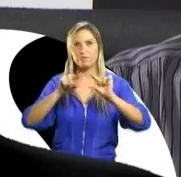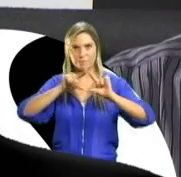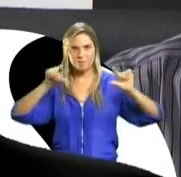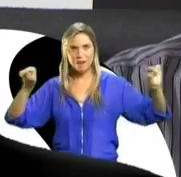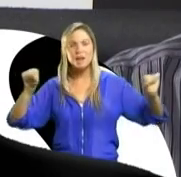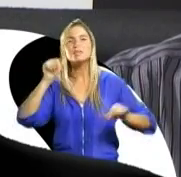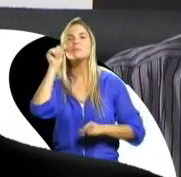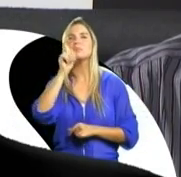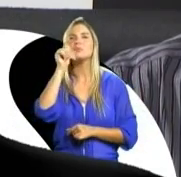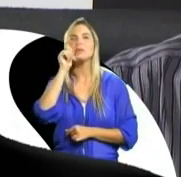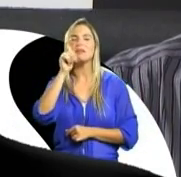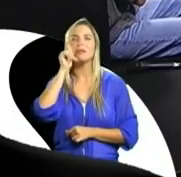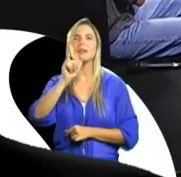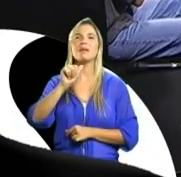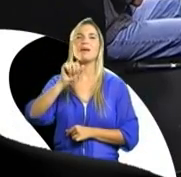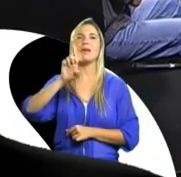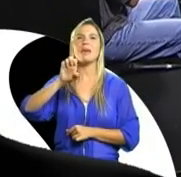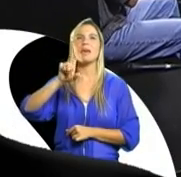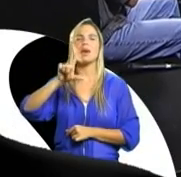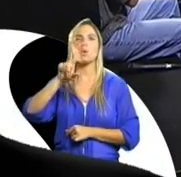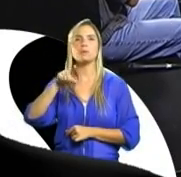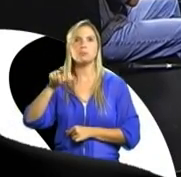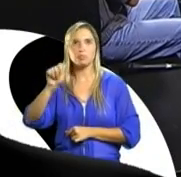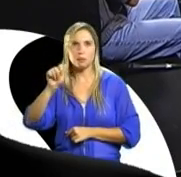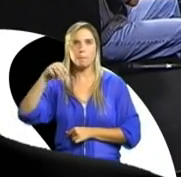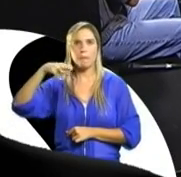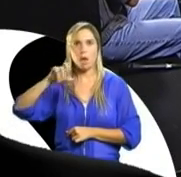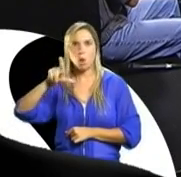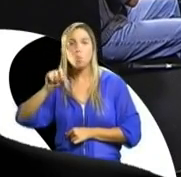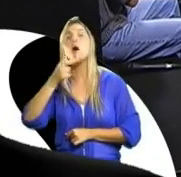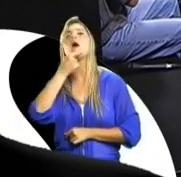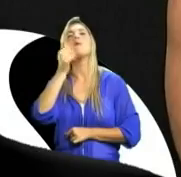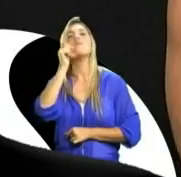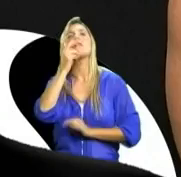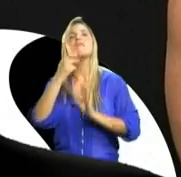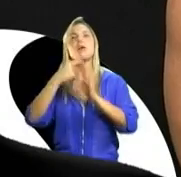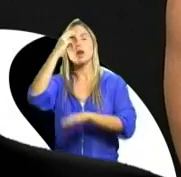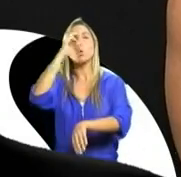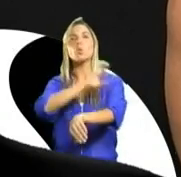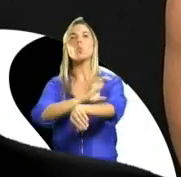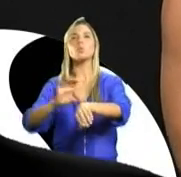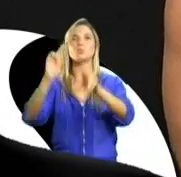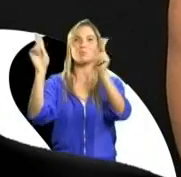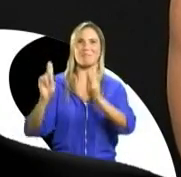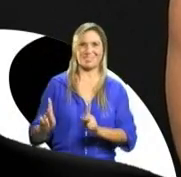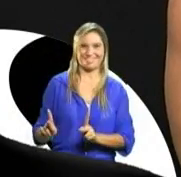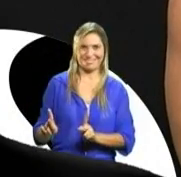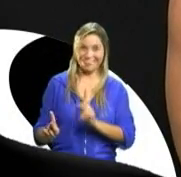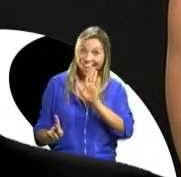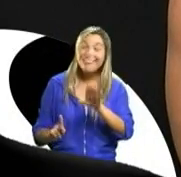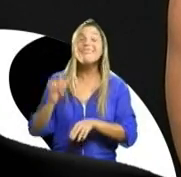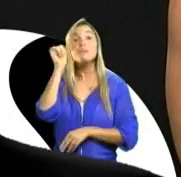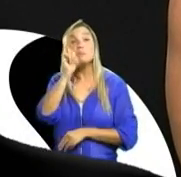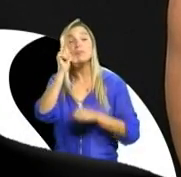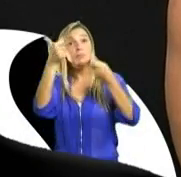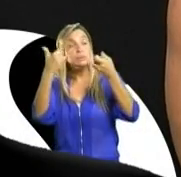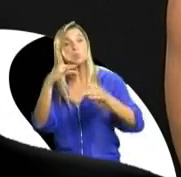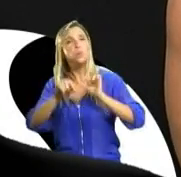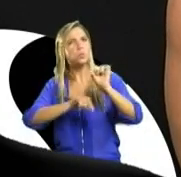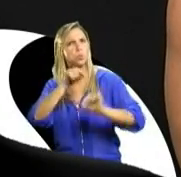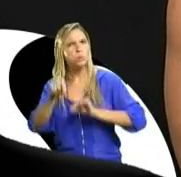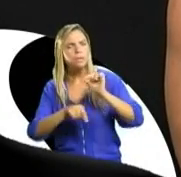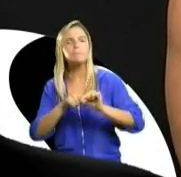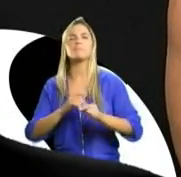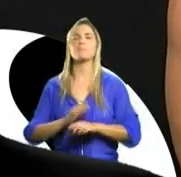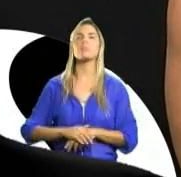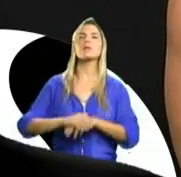Elswood Mello, que ela vem trabalhando com a questão da cultura de paz. E ela especifica bem que a questão tem